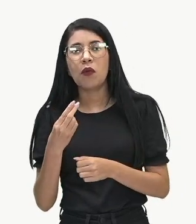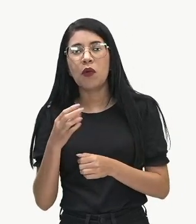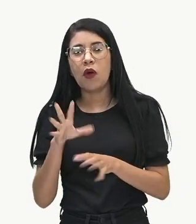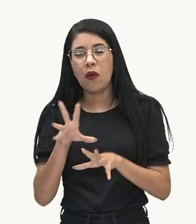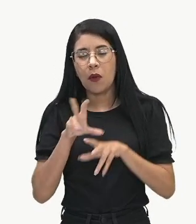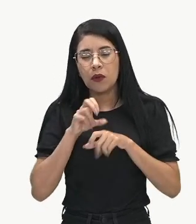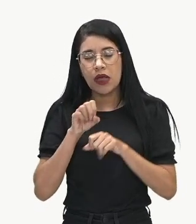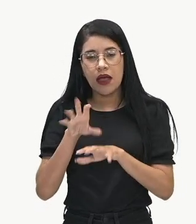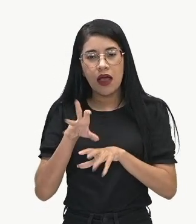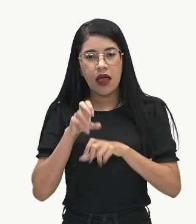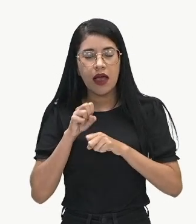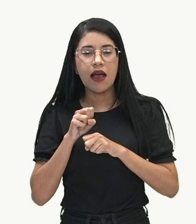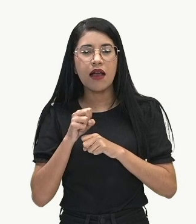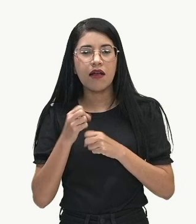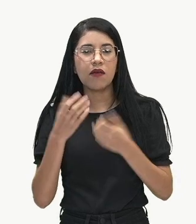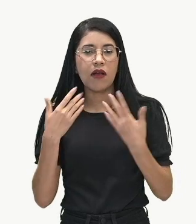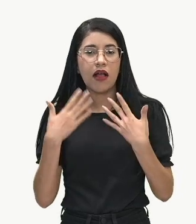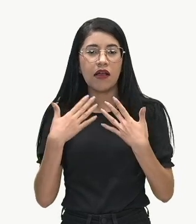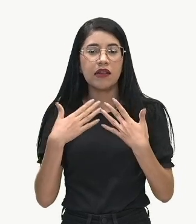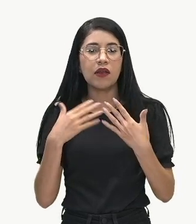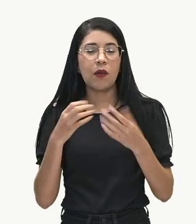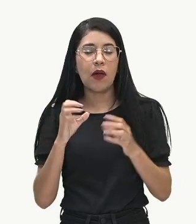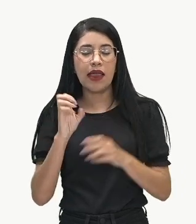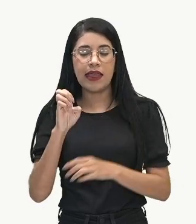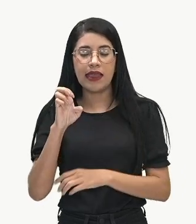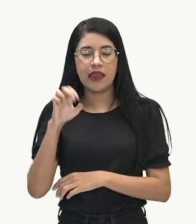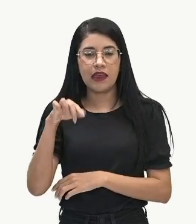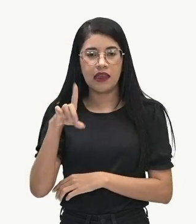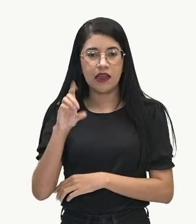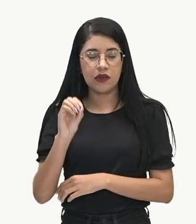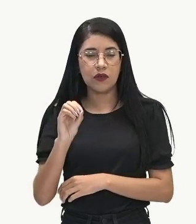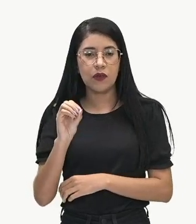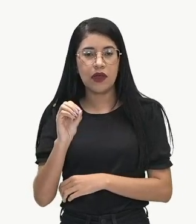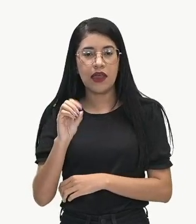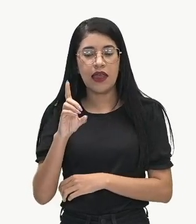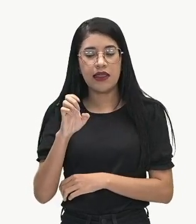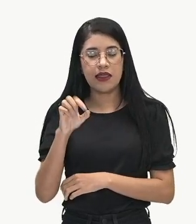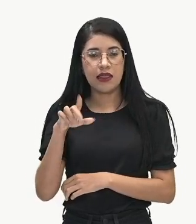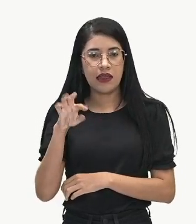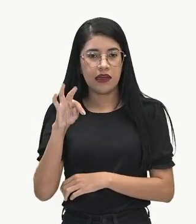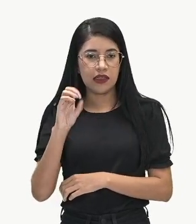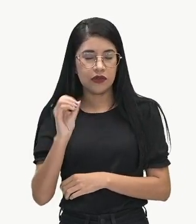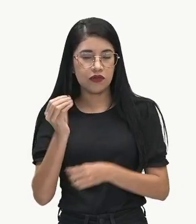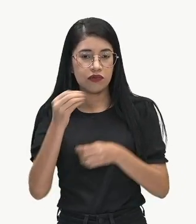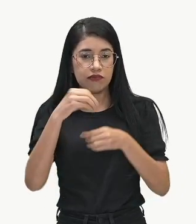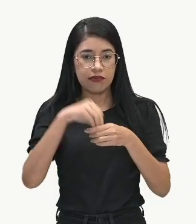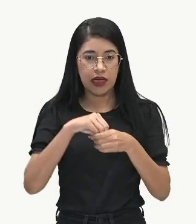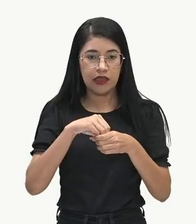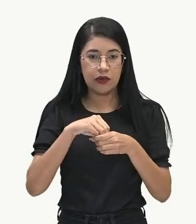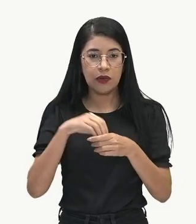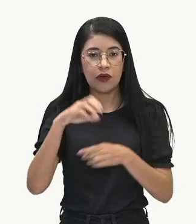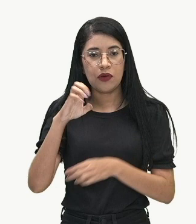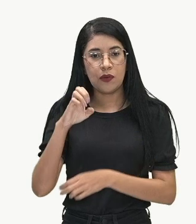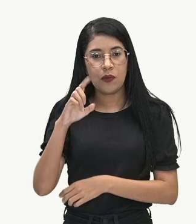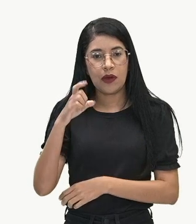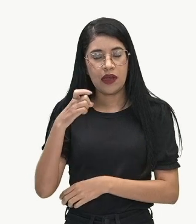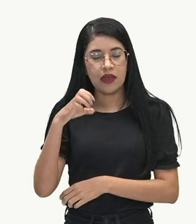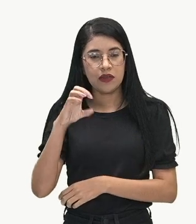é endo é para dentro e térmico é calor. Exo é para